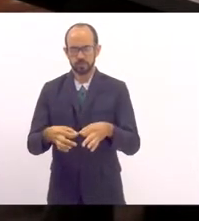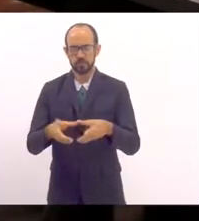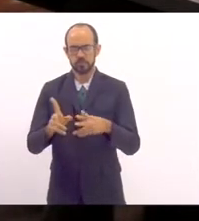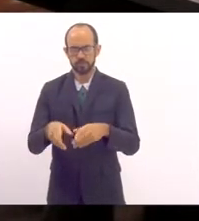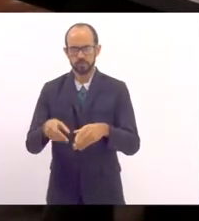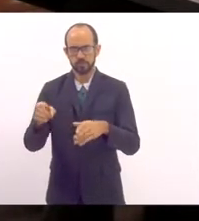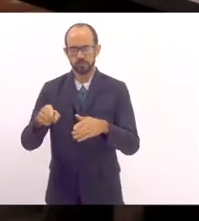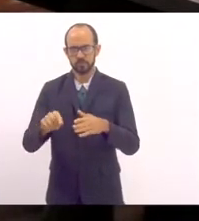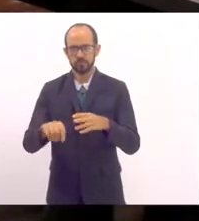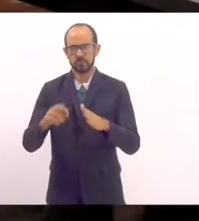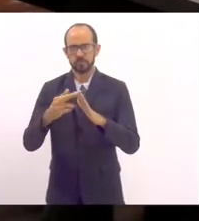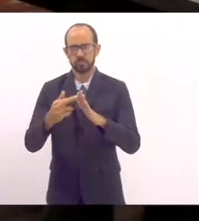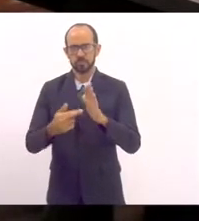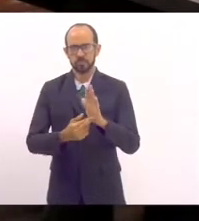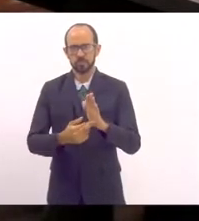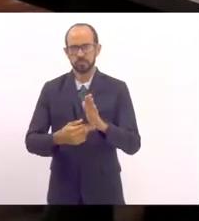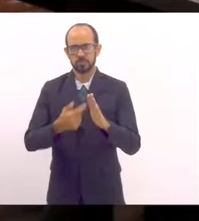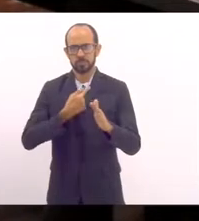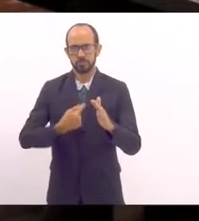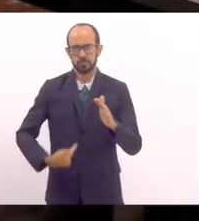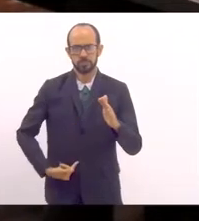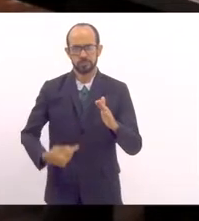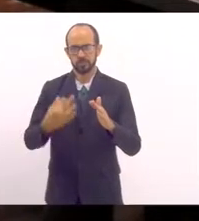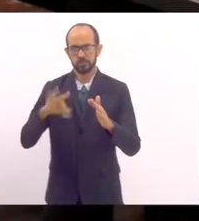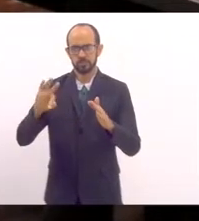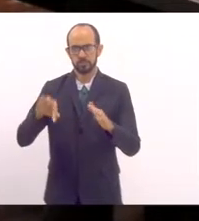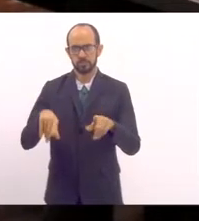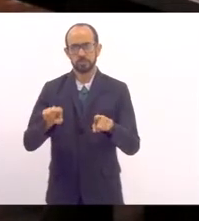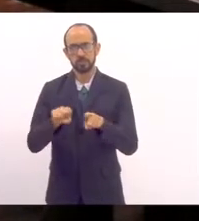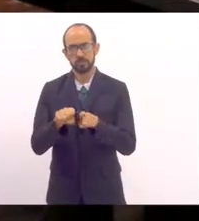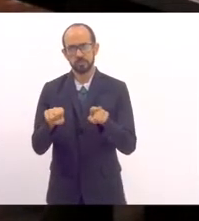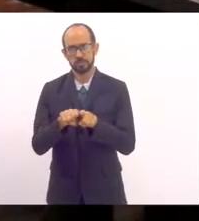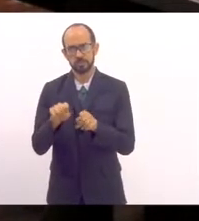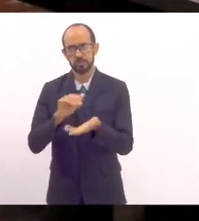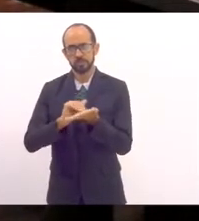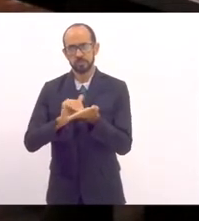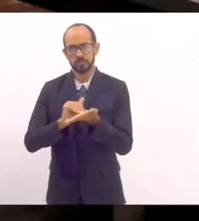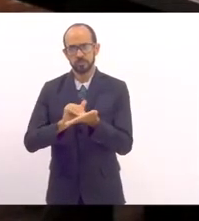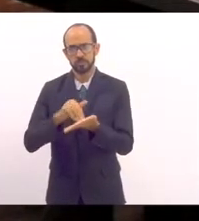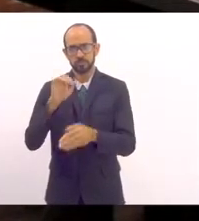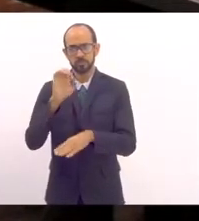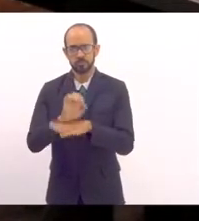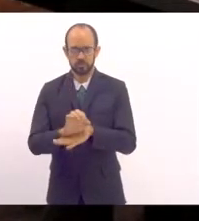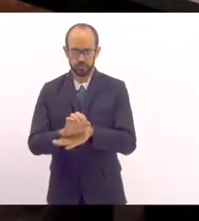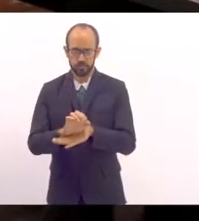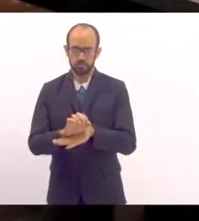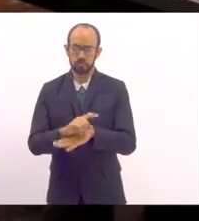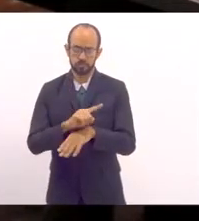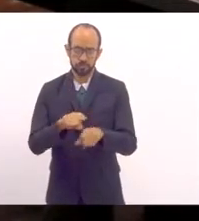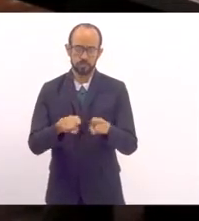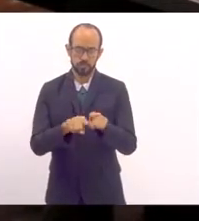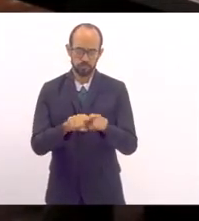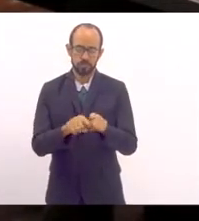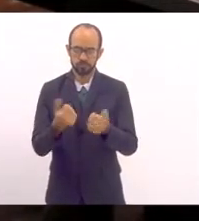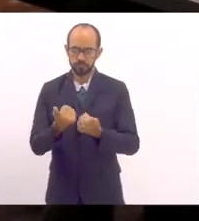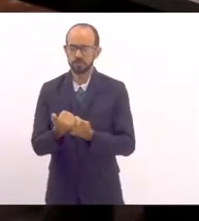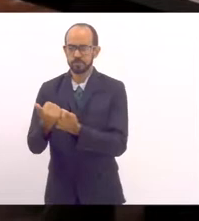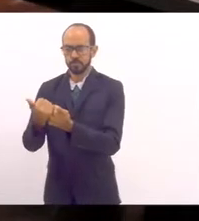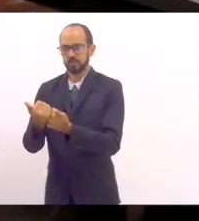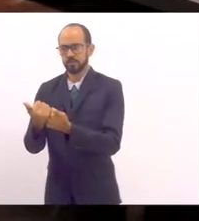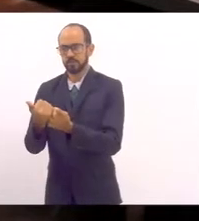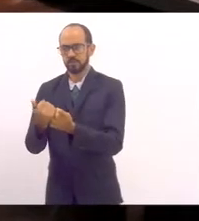do governo, que o governo federal exige, que a própria Secretaria de Turismo do Estado empenhou um grande esforço. E aí a gente passou